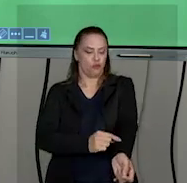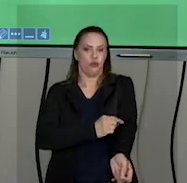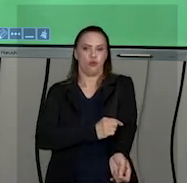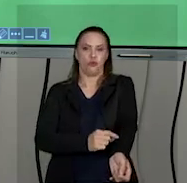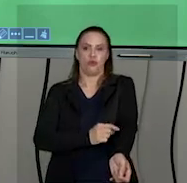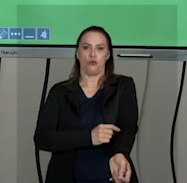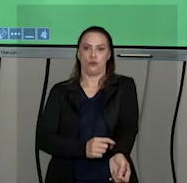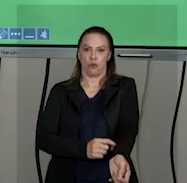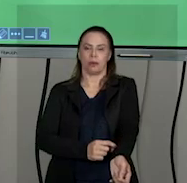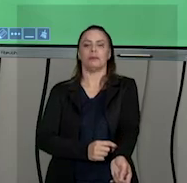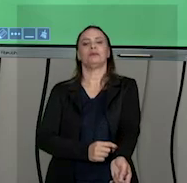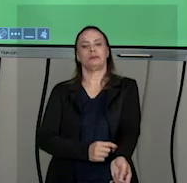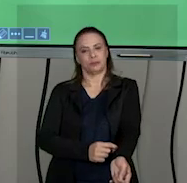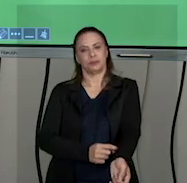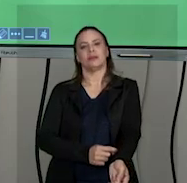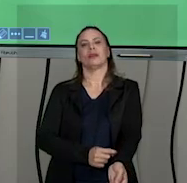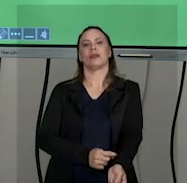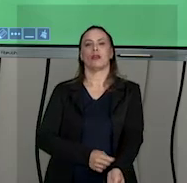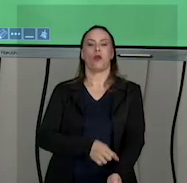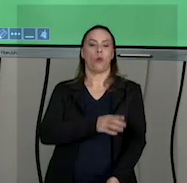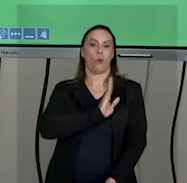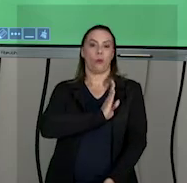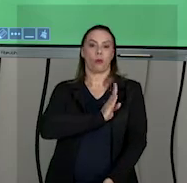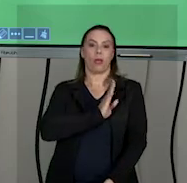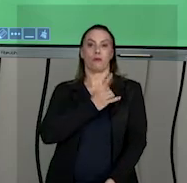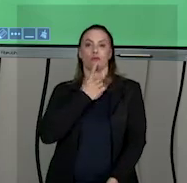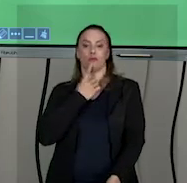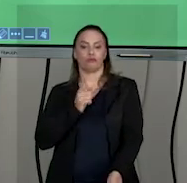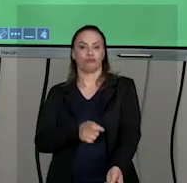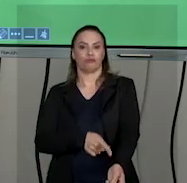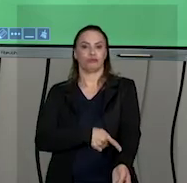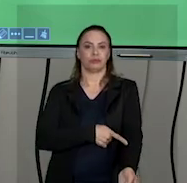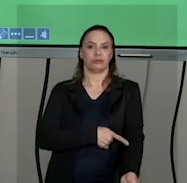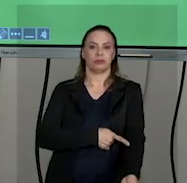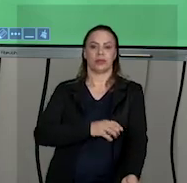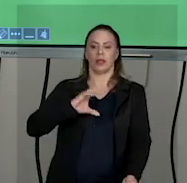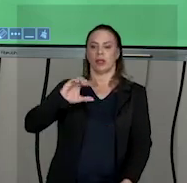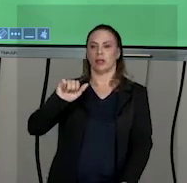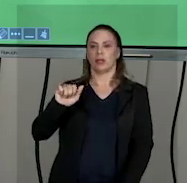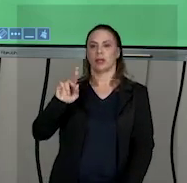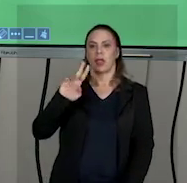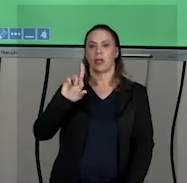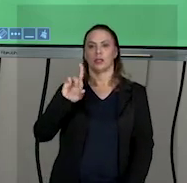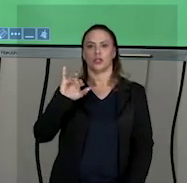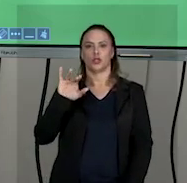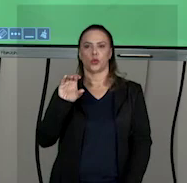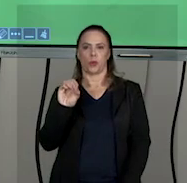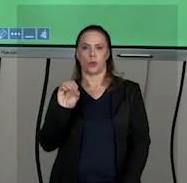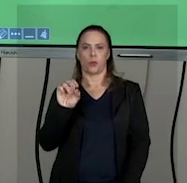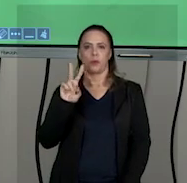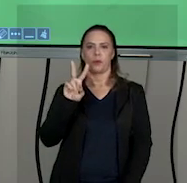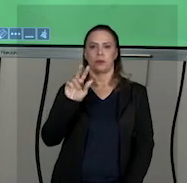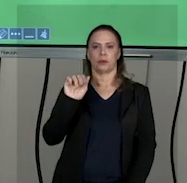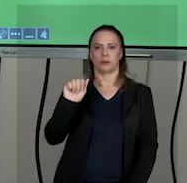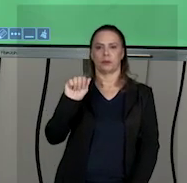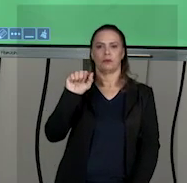circulatório ou cardiovascular. E o coração? O coração pertence também ao sistema